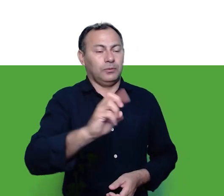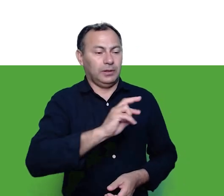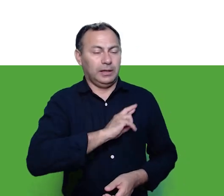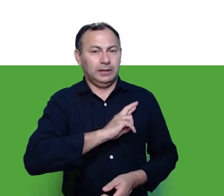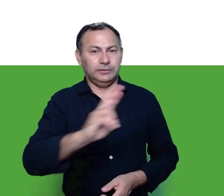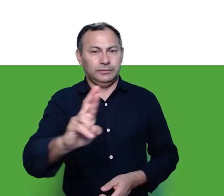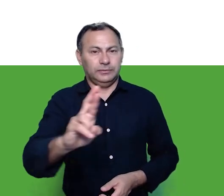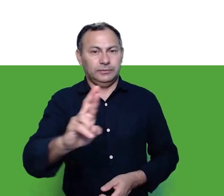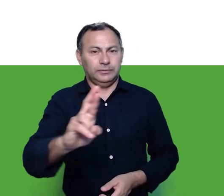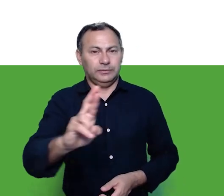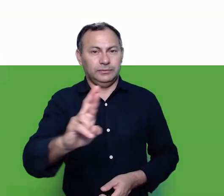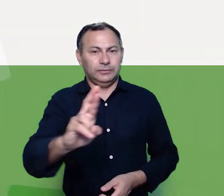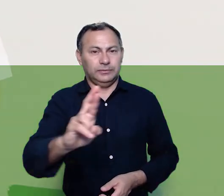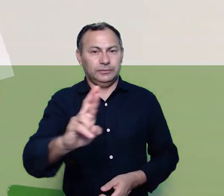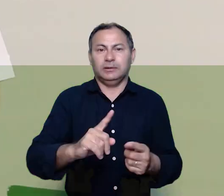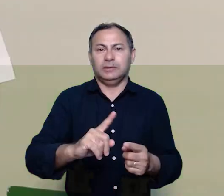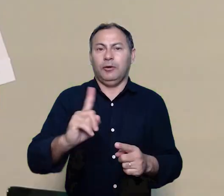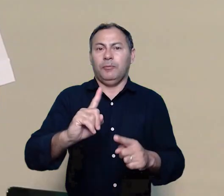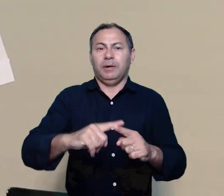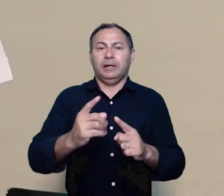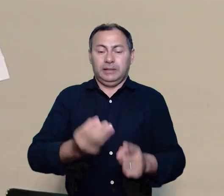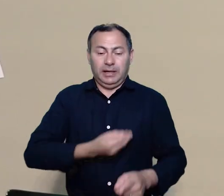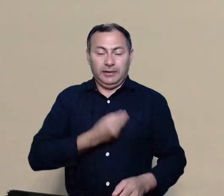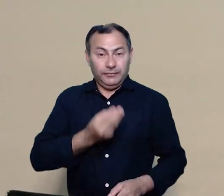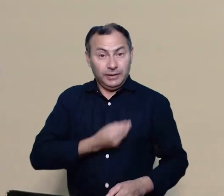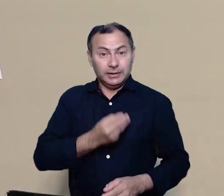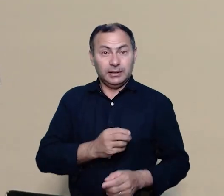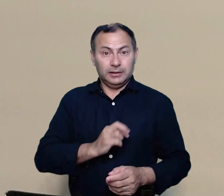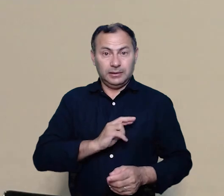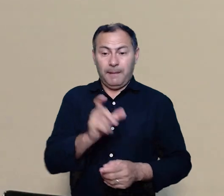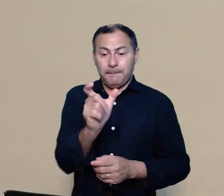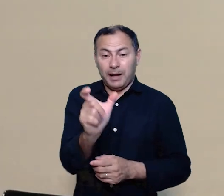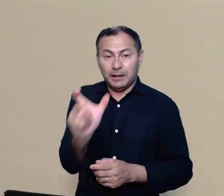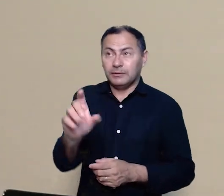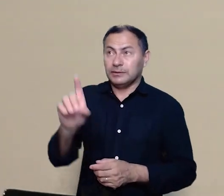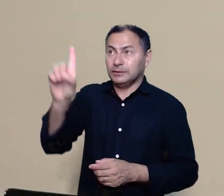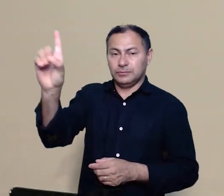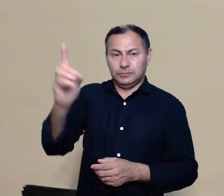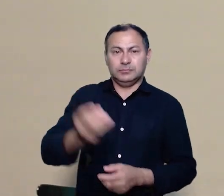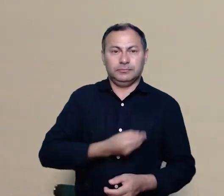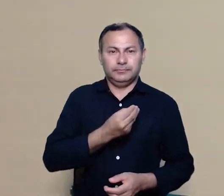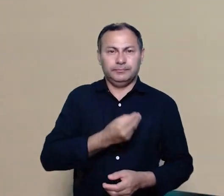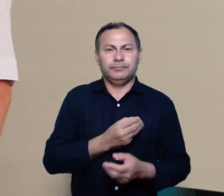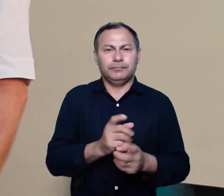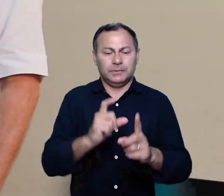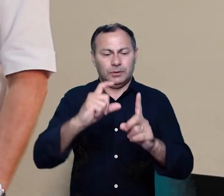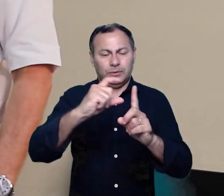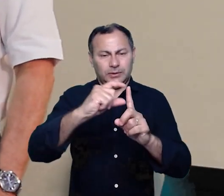Não é uma religião de livro, mas é da palavra. Vamos devagar.